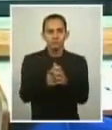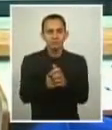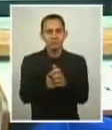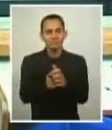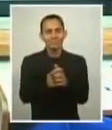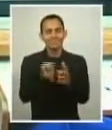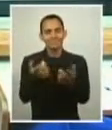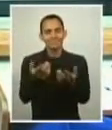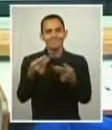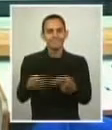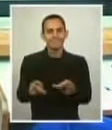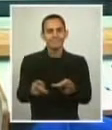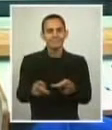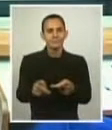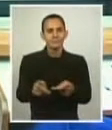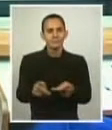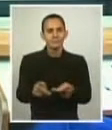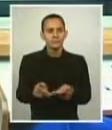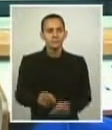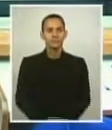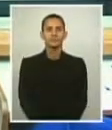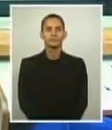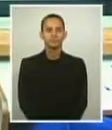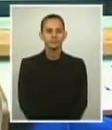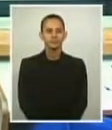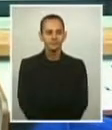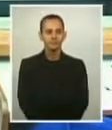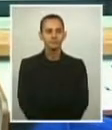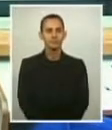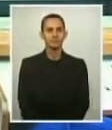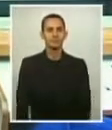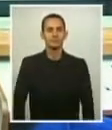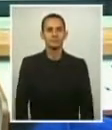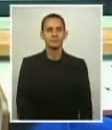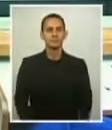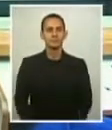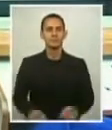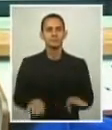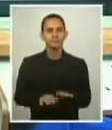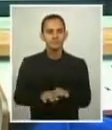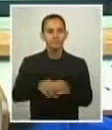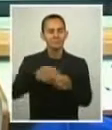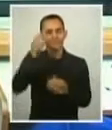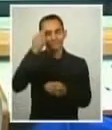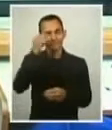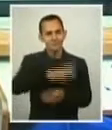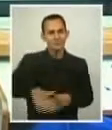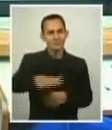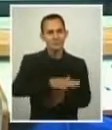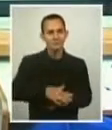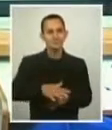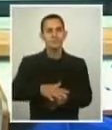e ele e esboçou uma crítica ao fundamento da sociedade burguesa